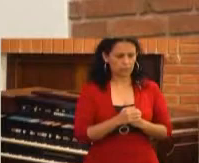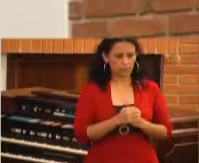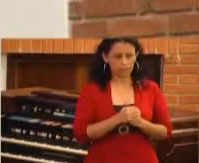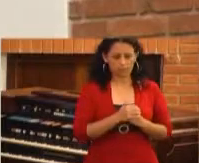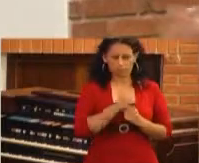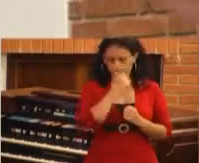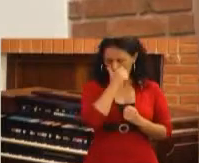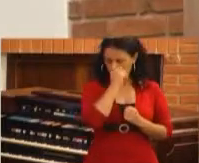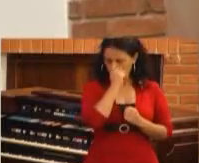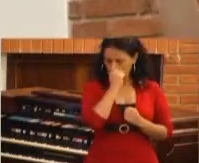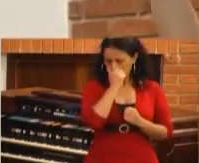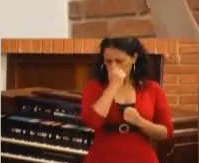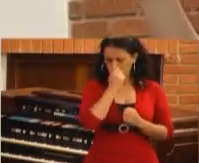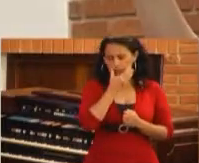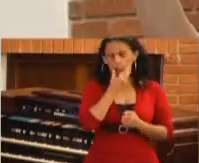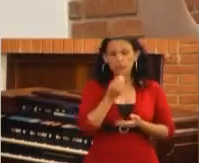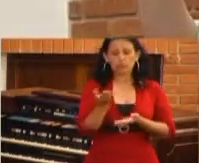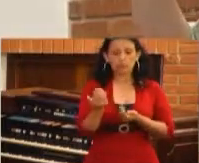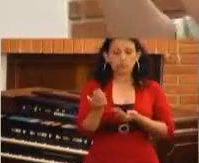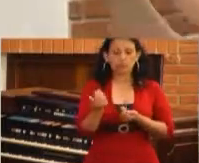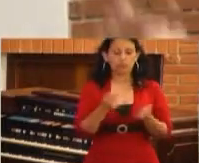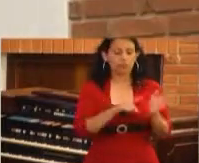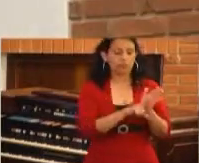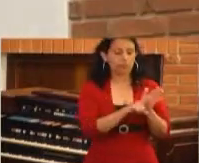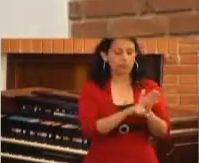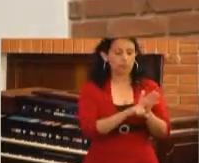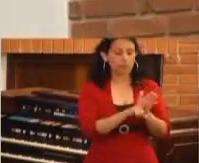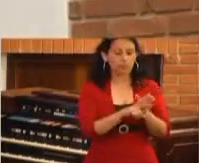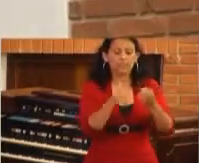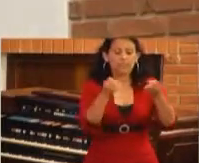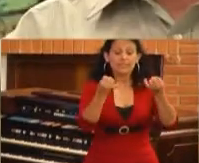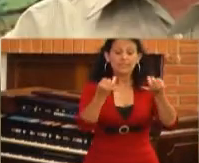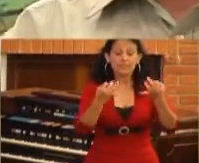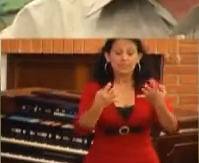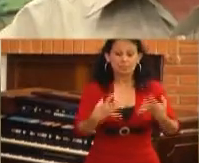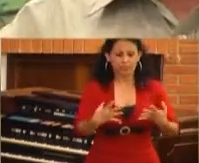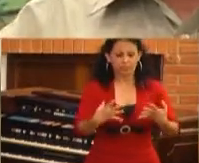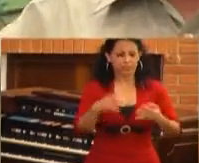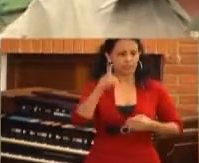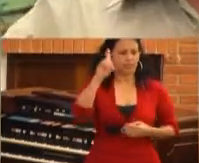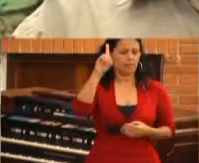Ele disse: me explica Deus.